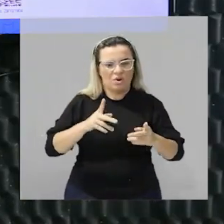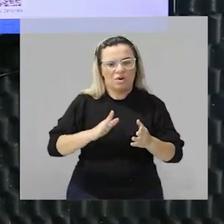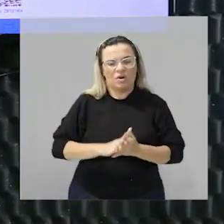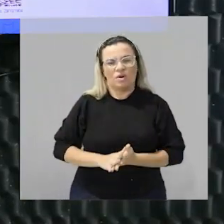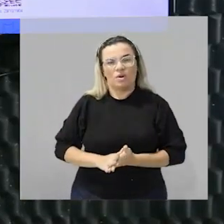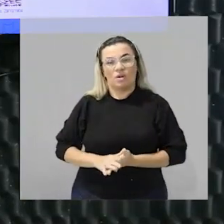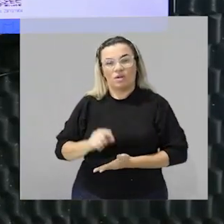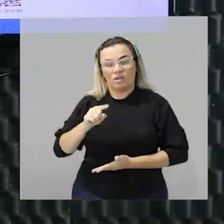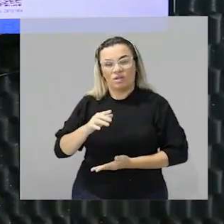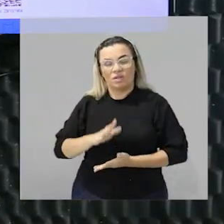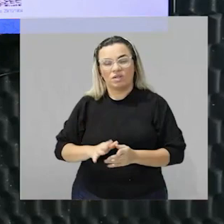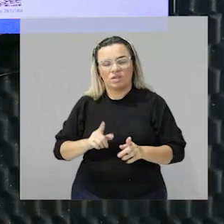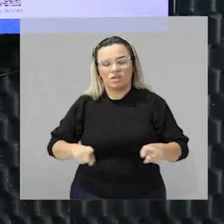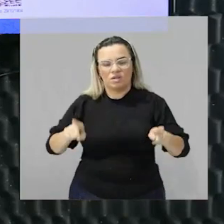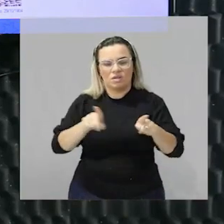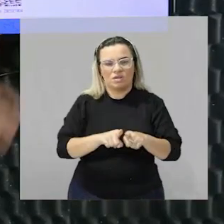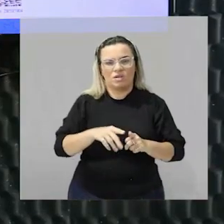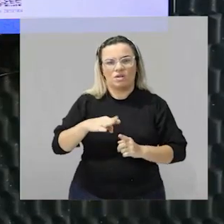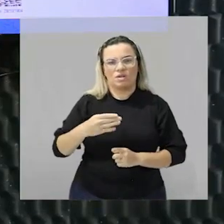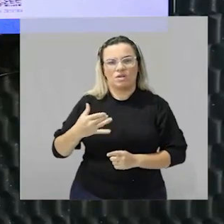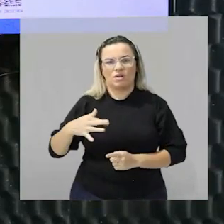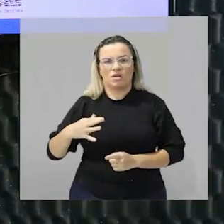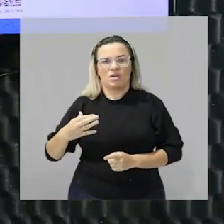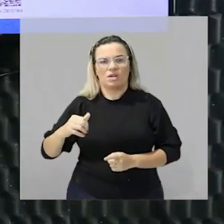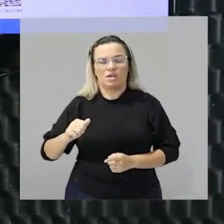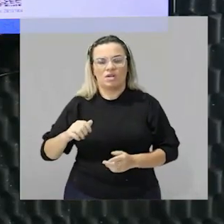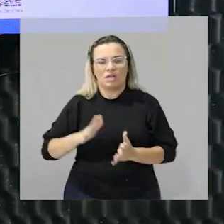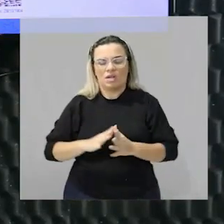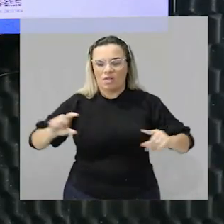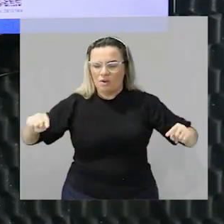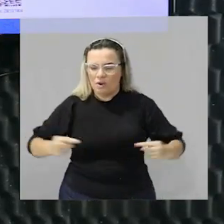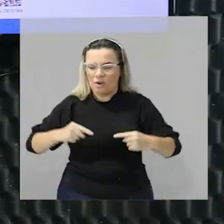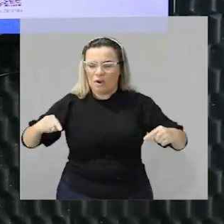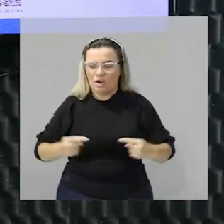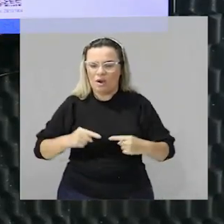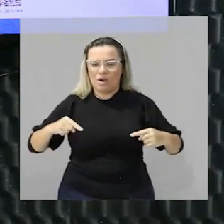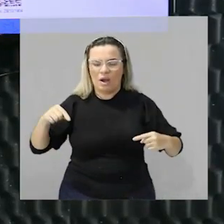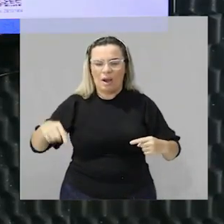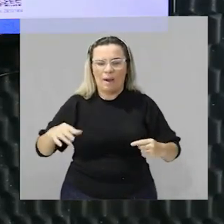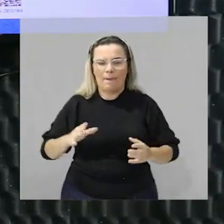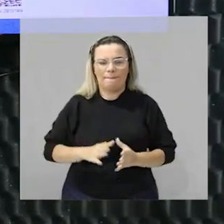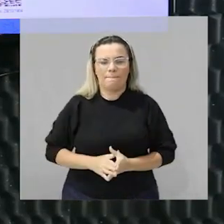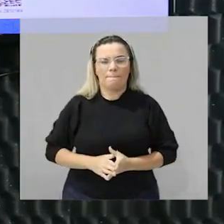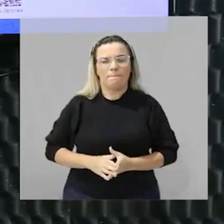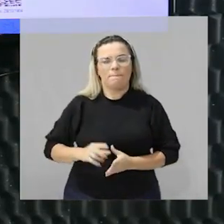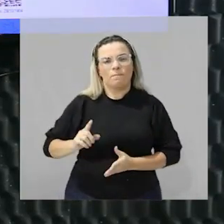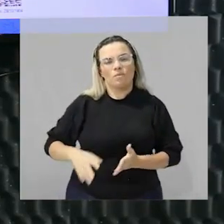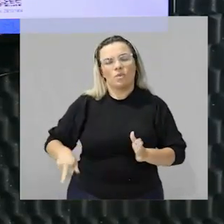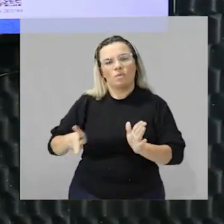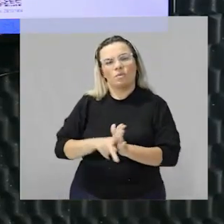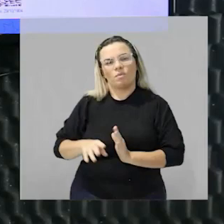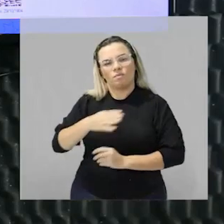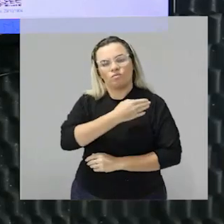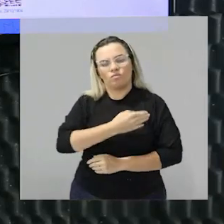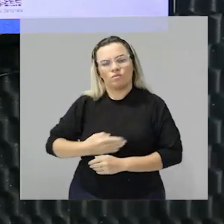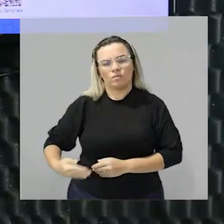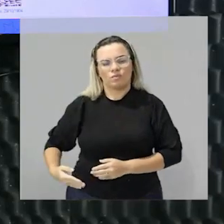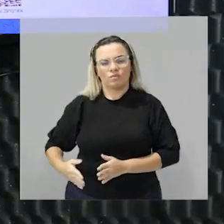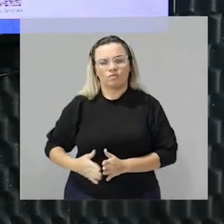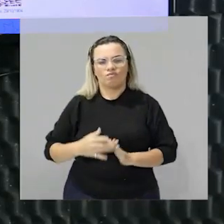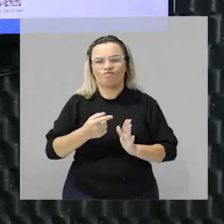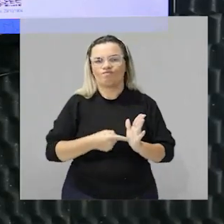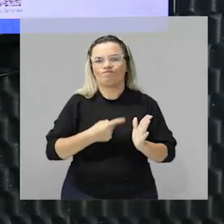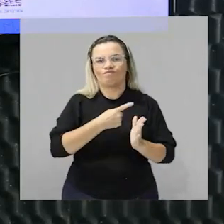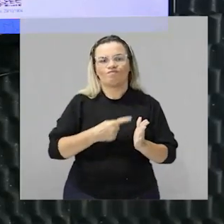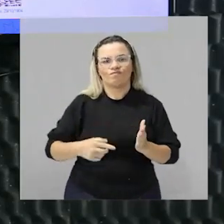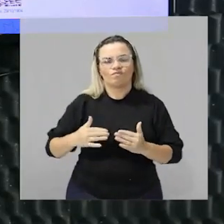barricadas contra as tropas do governo. E o próprio governo, ele acabou cancelando o processo